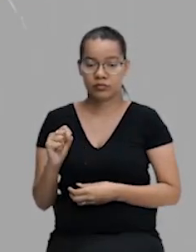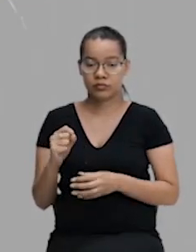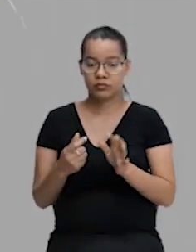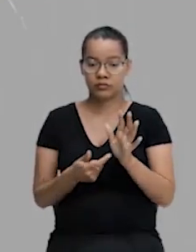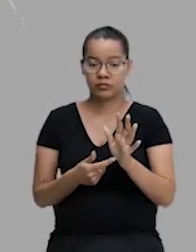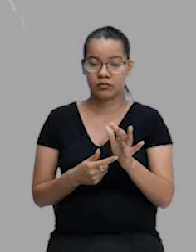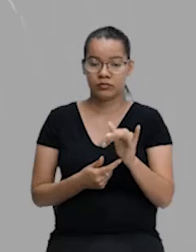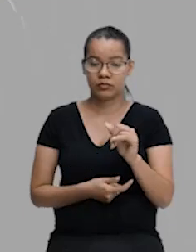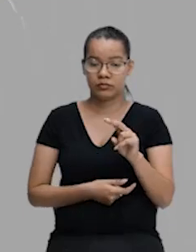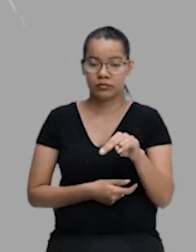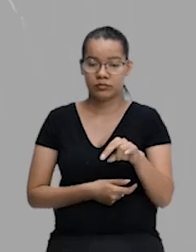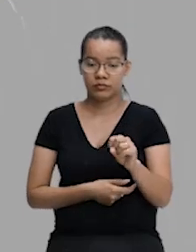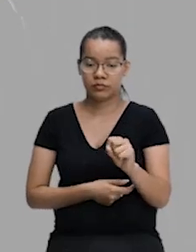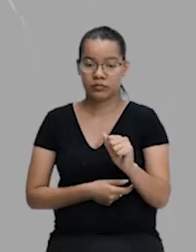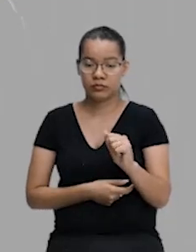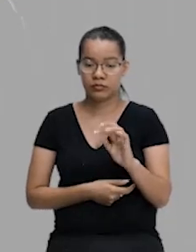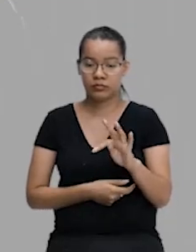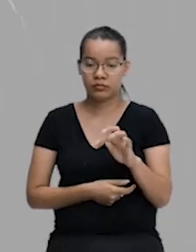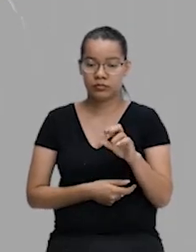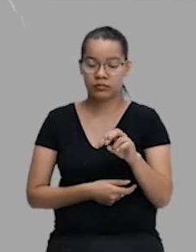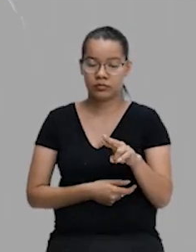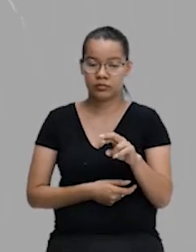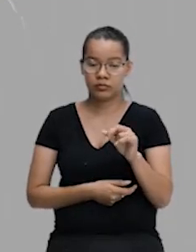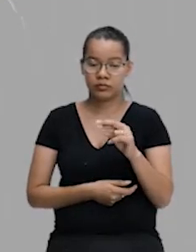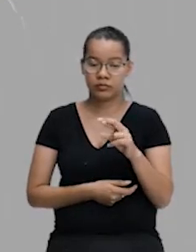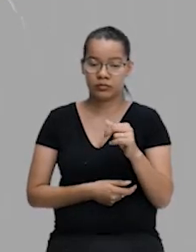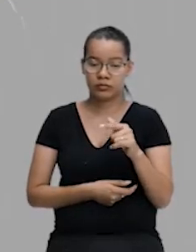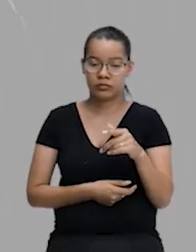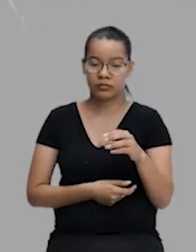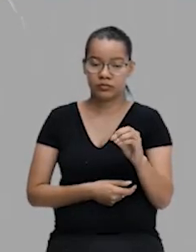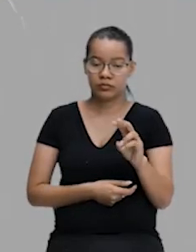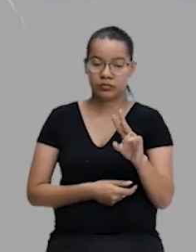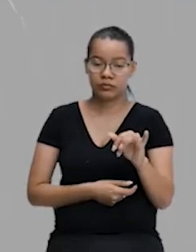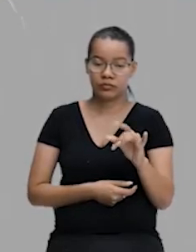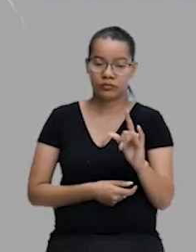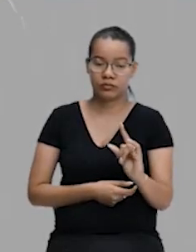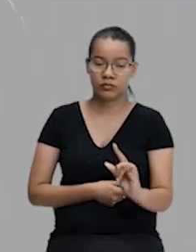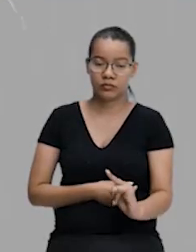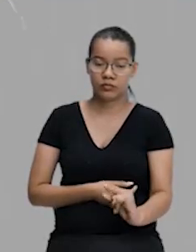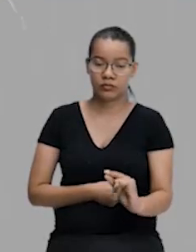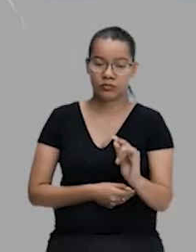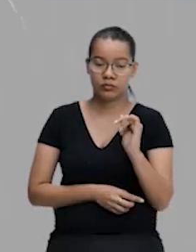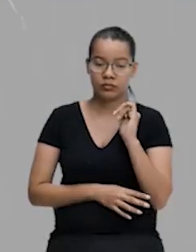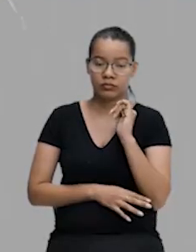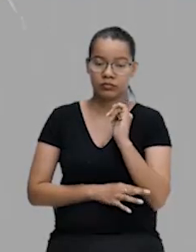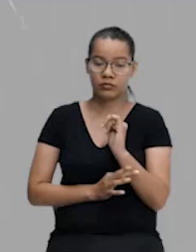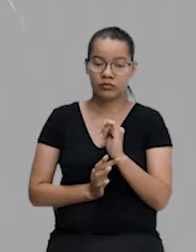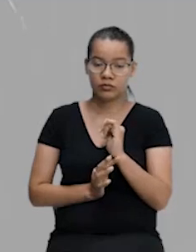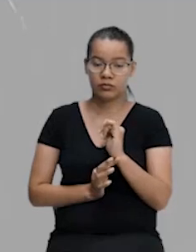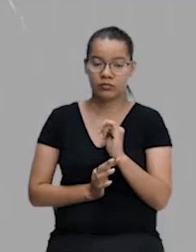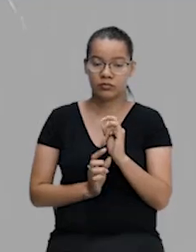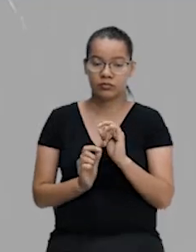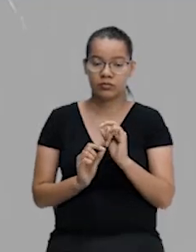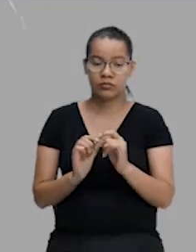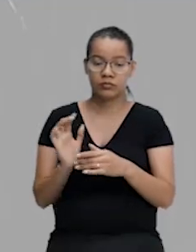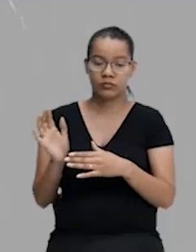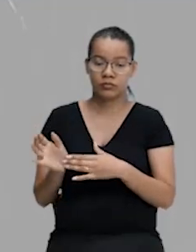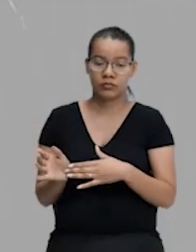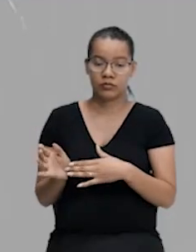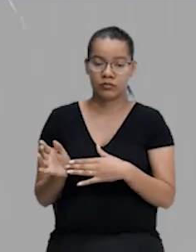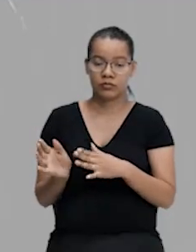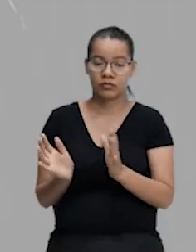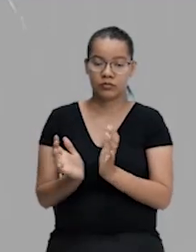de insaturação vai diminuir a temperatura de fusão. Por isso que óleos, né, que predominam